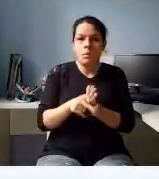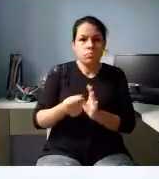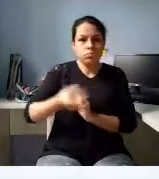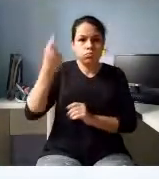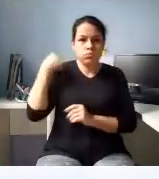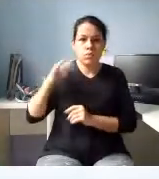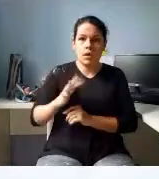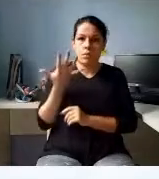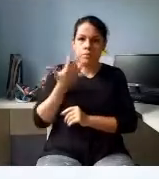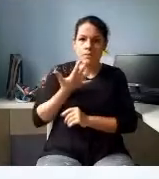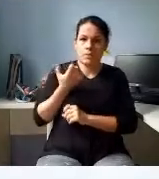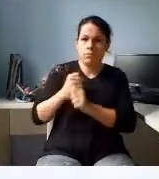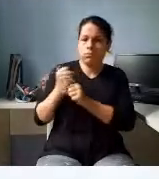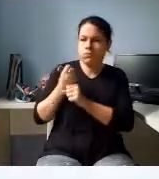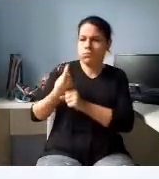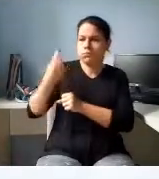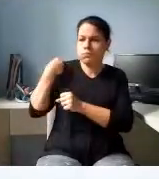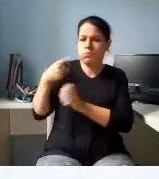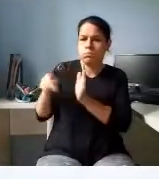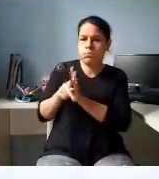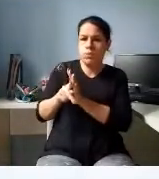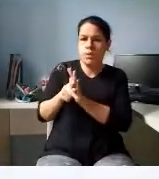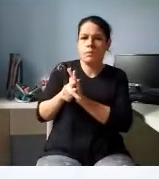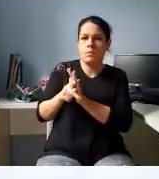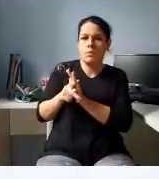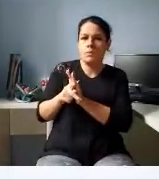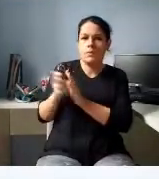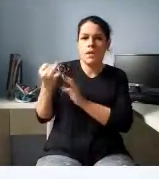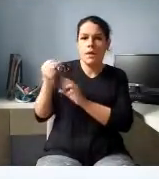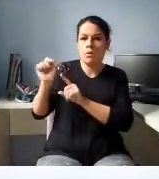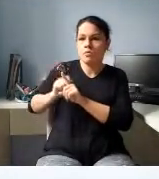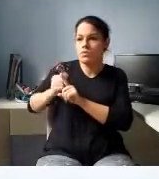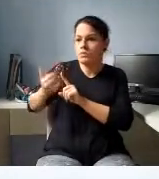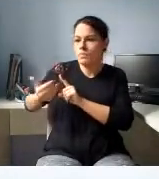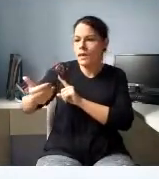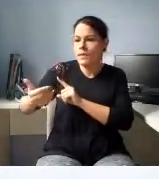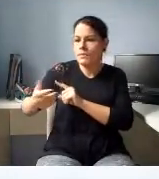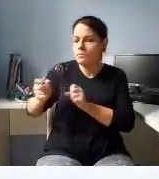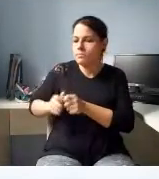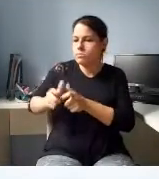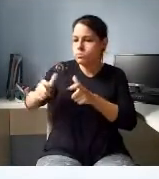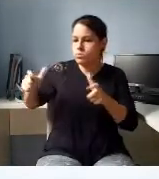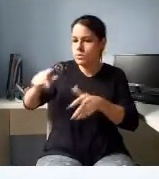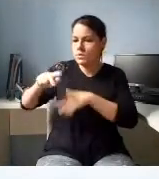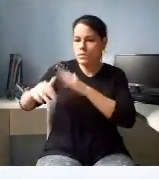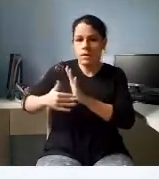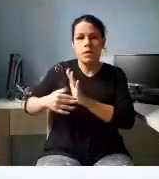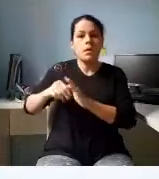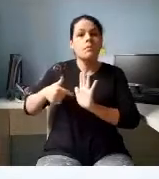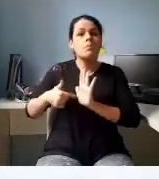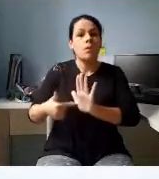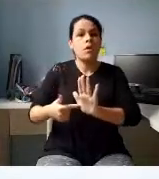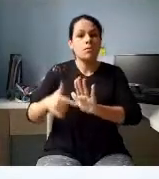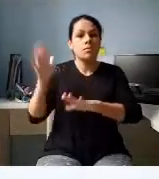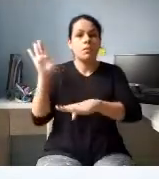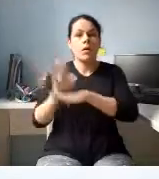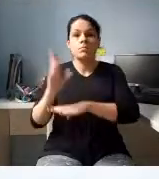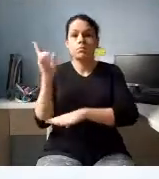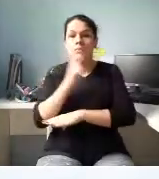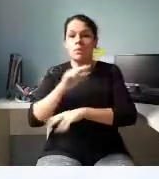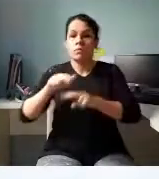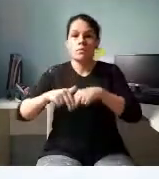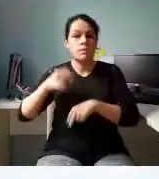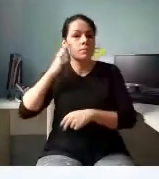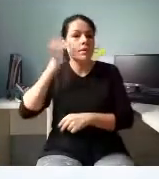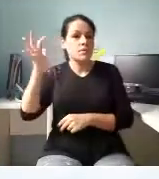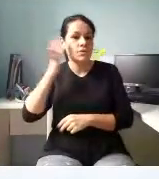teve há tempos, há uns 2, 3 meses, que era exatamente reflexo do auxílio emergencial. Então, ele tem contra ele 2